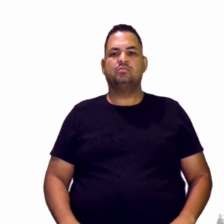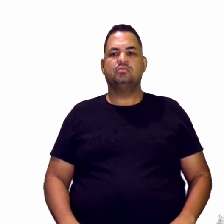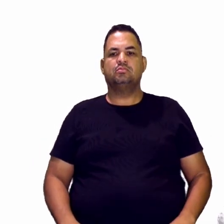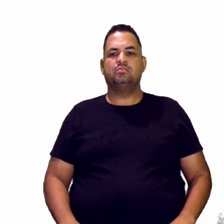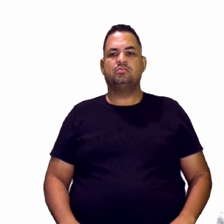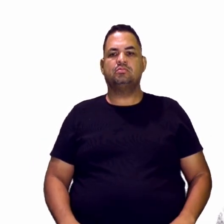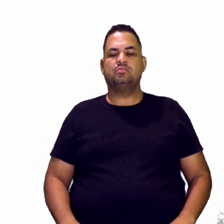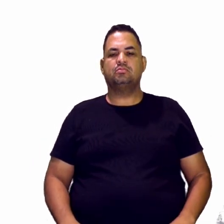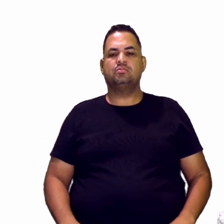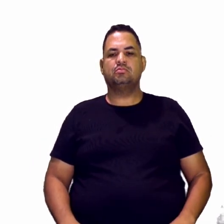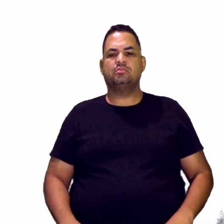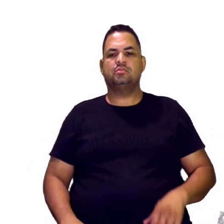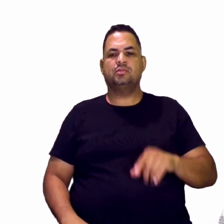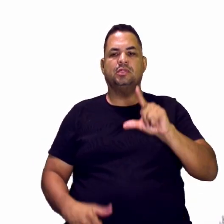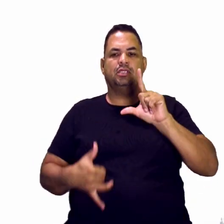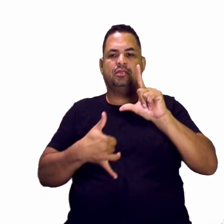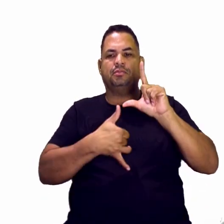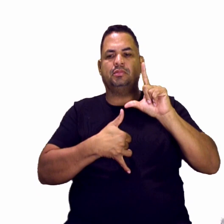lipídica.